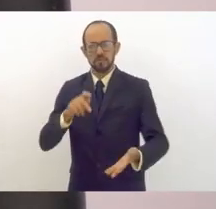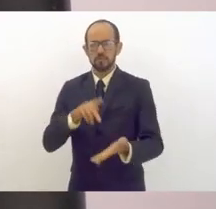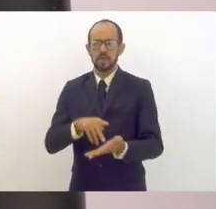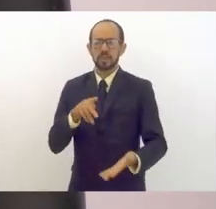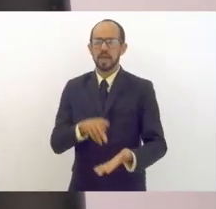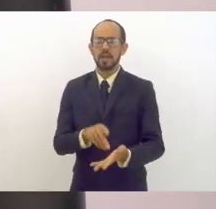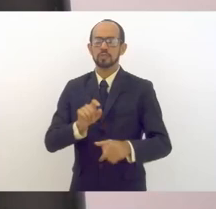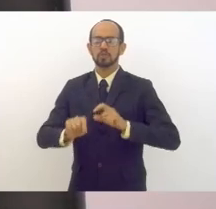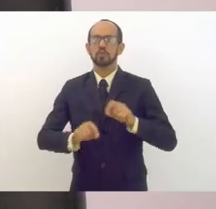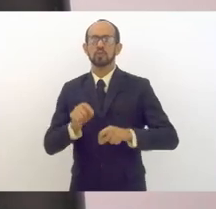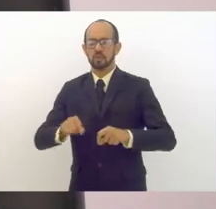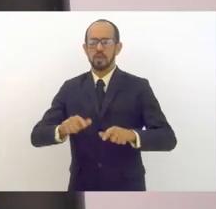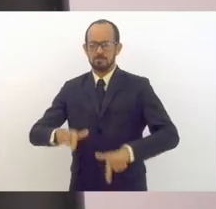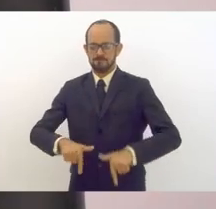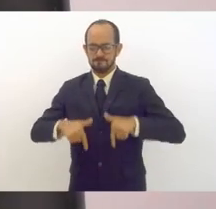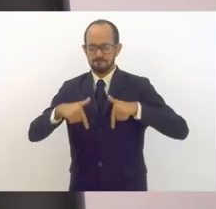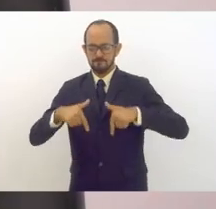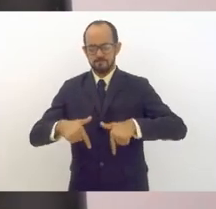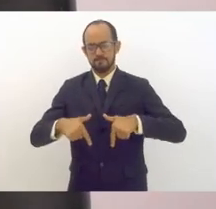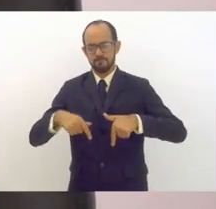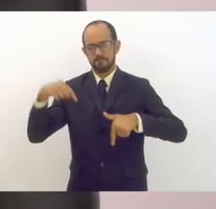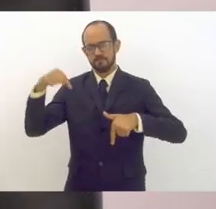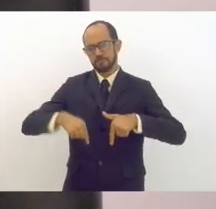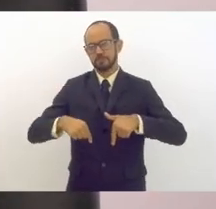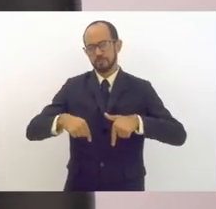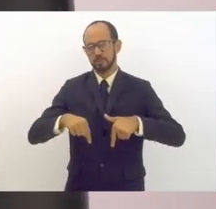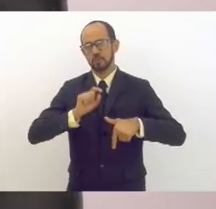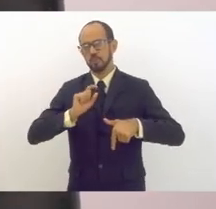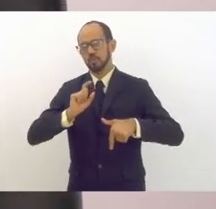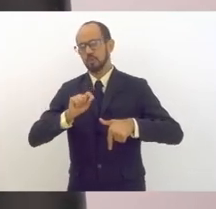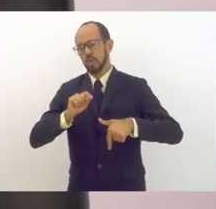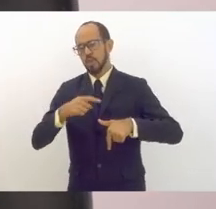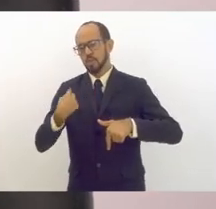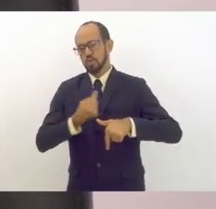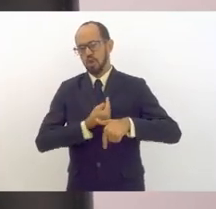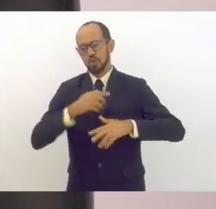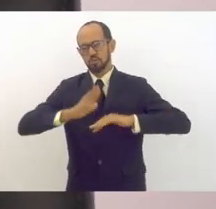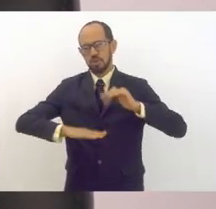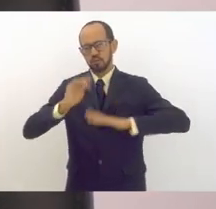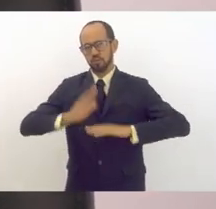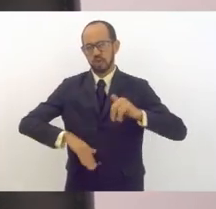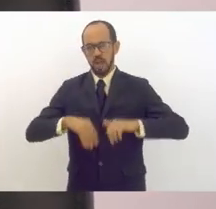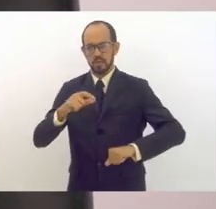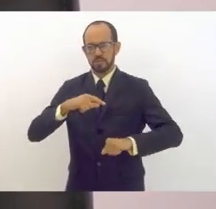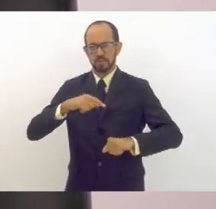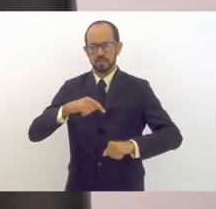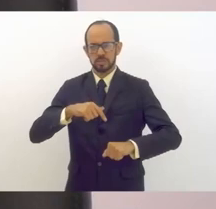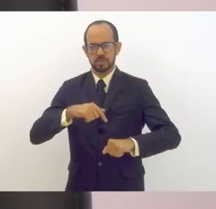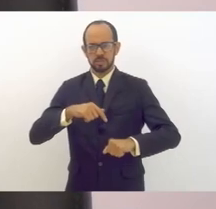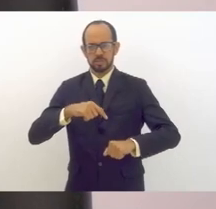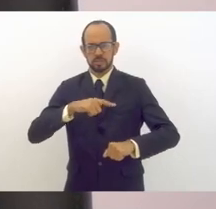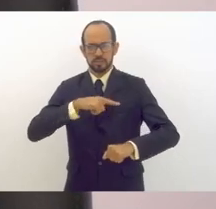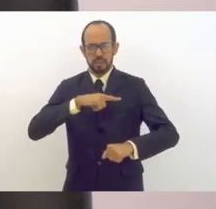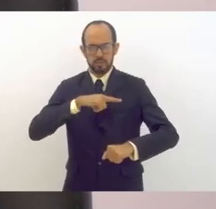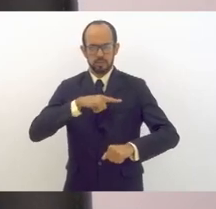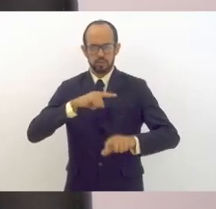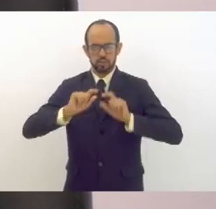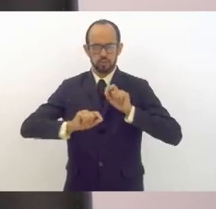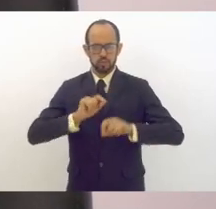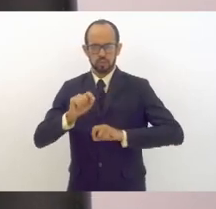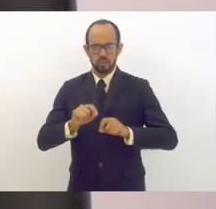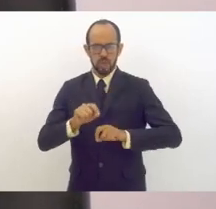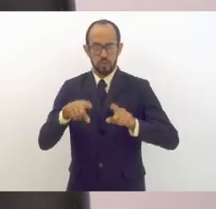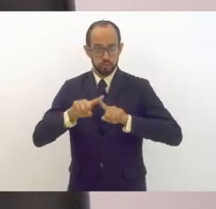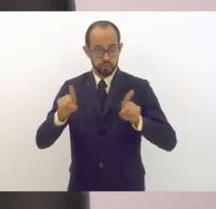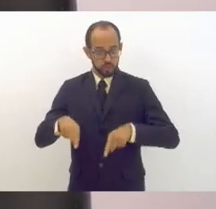que a gente se dedique a que nós, profissionais, sejam os nossos companheiros funcionários de